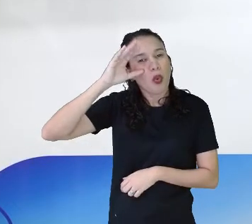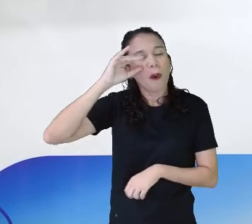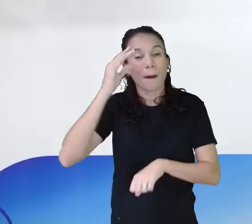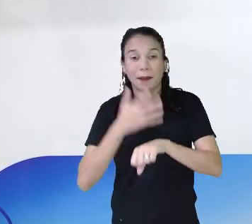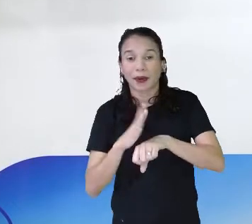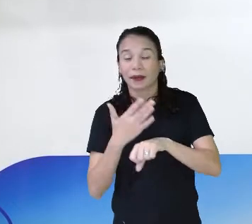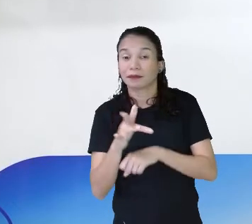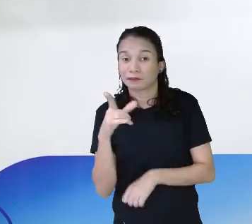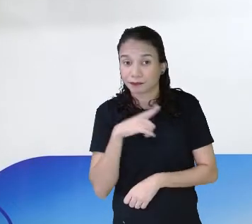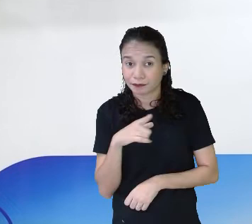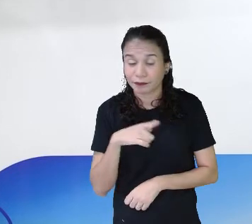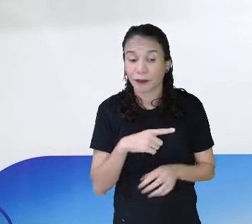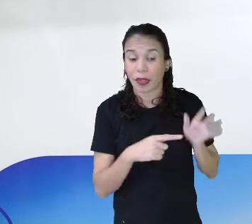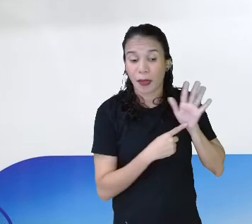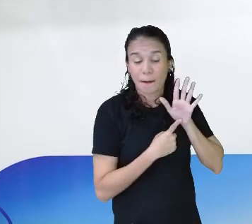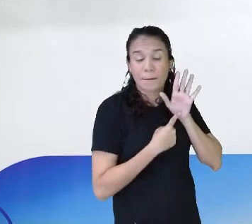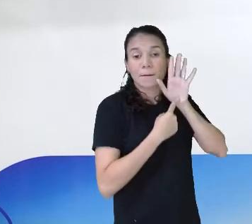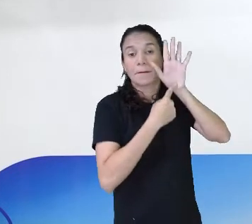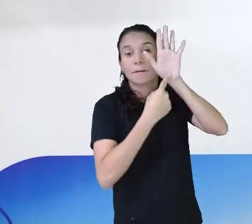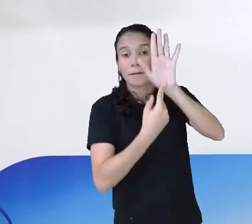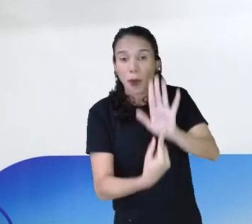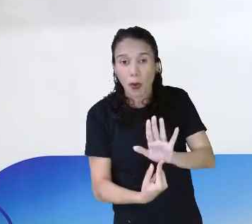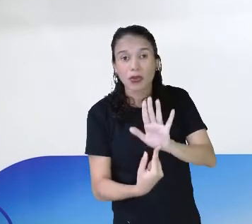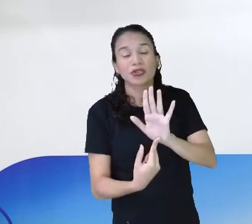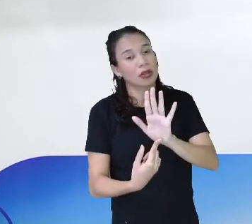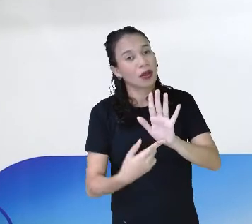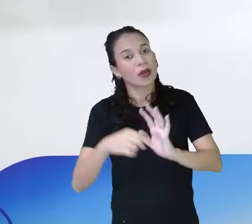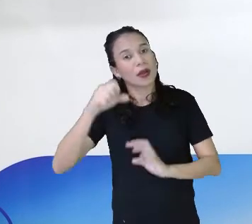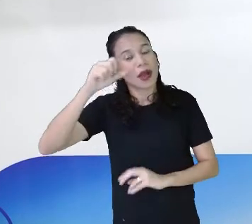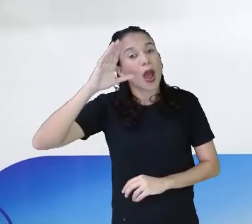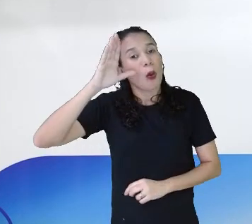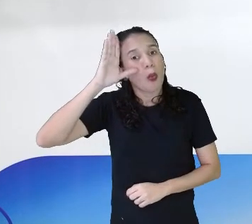isso, ele traz essa